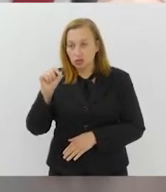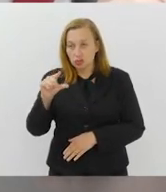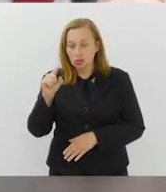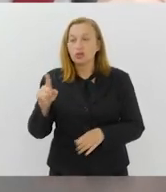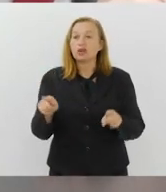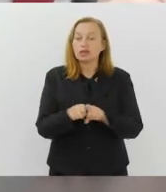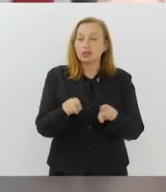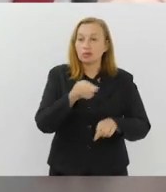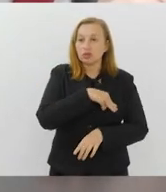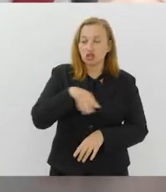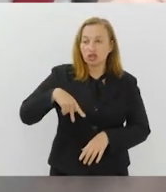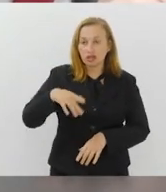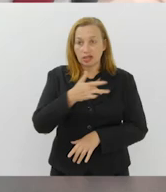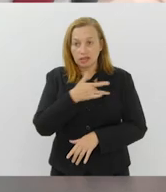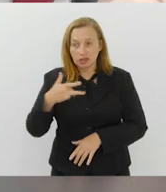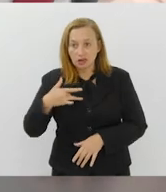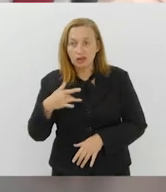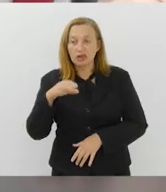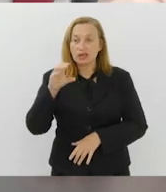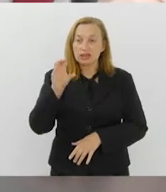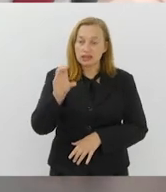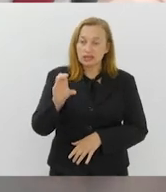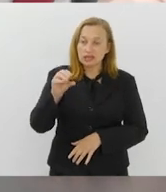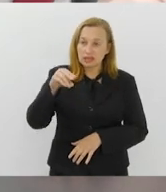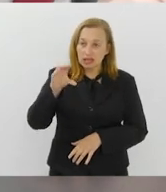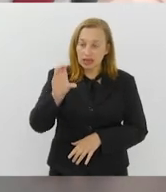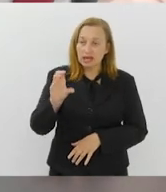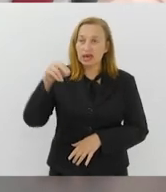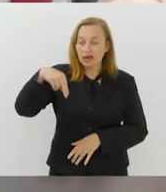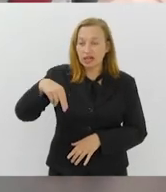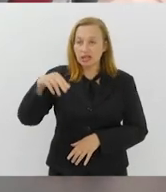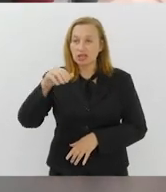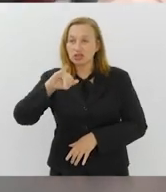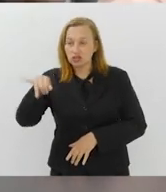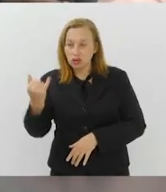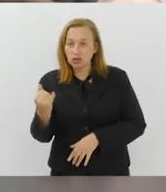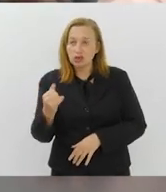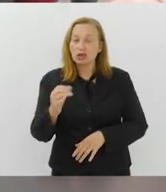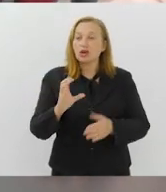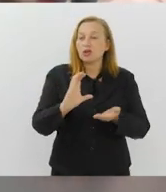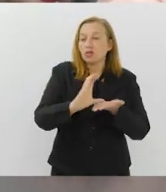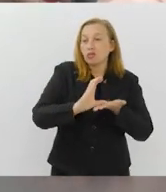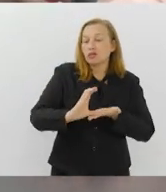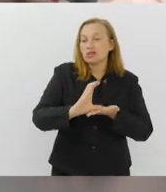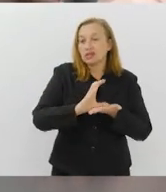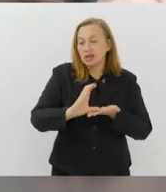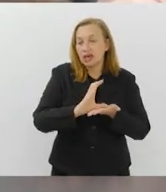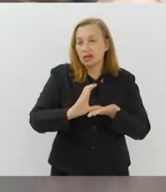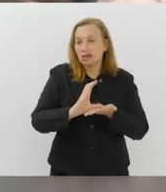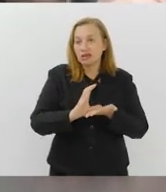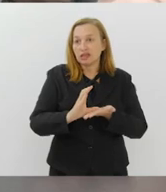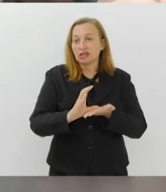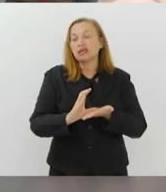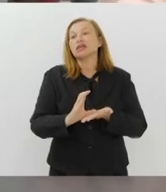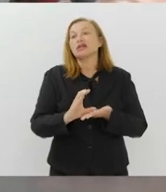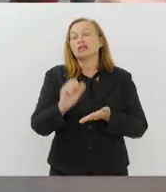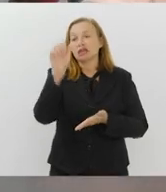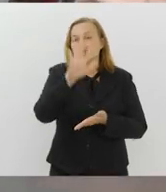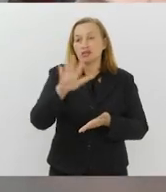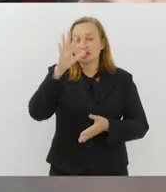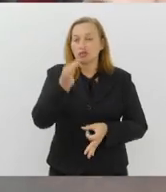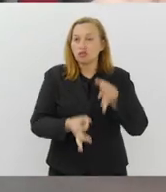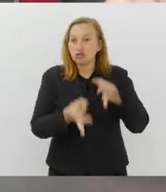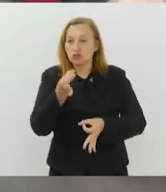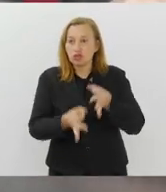Saúde Suplementar, a CNJ, Conselho Nacional de Justiça, representado pelo Comitê de Pessoas com Deficiência no âmbito judicial,